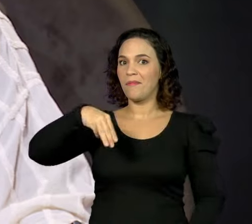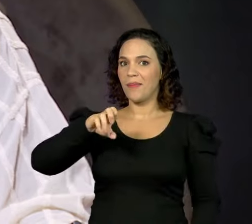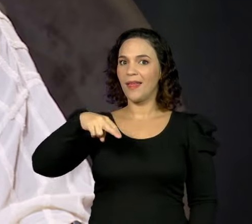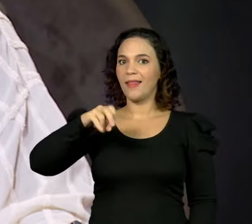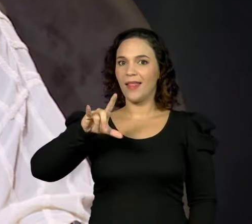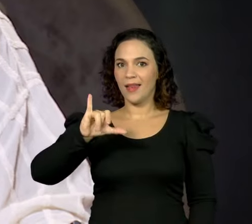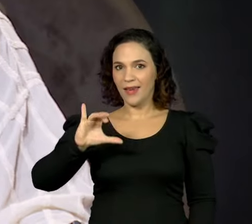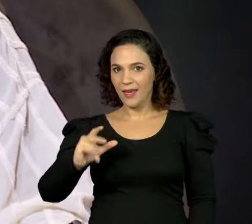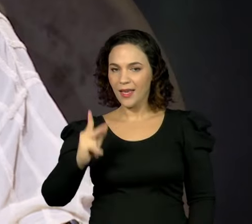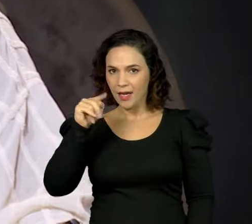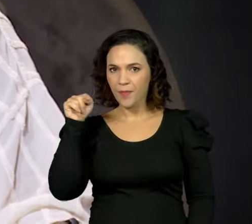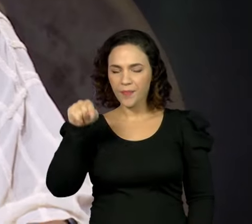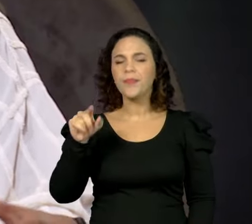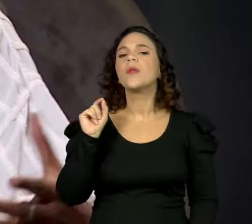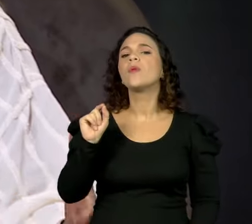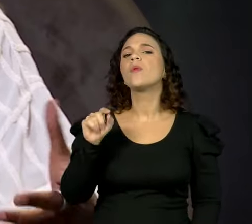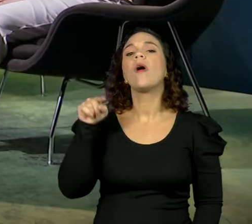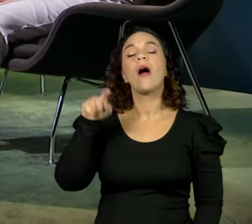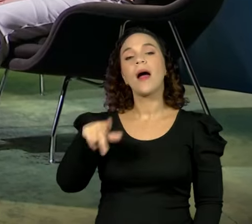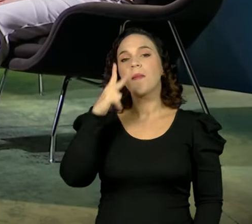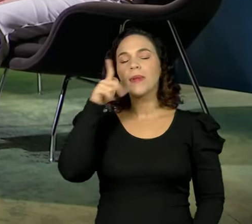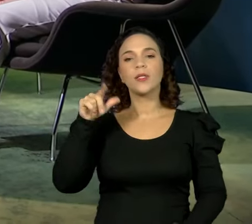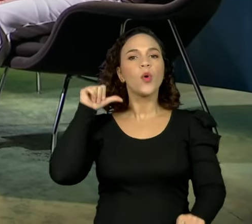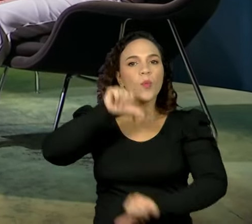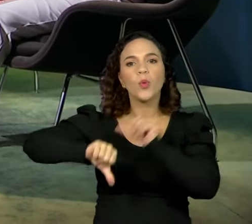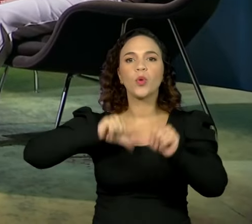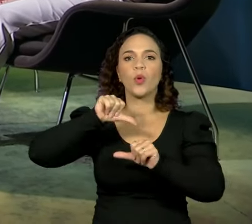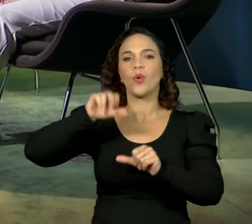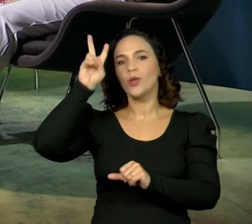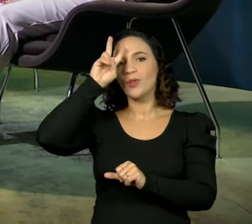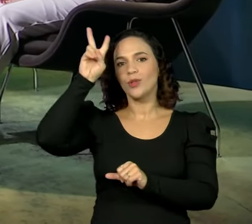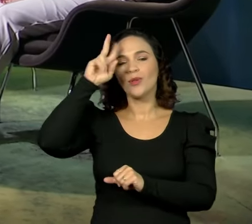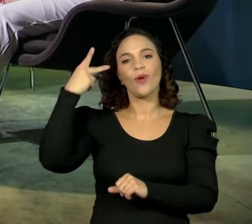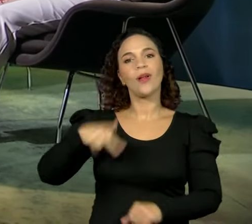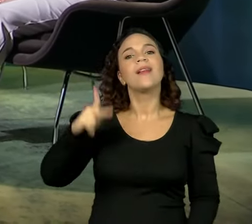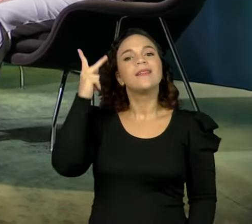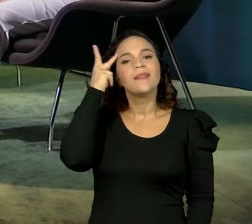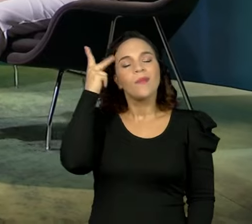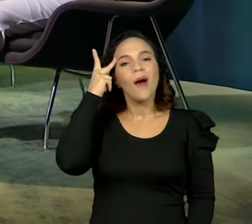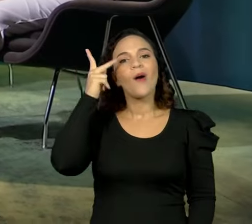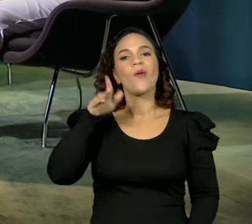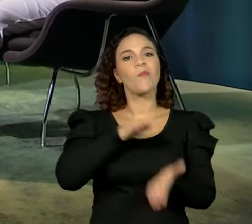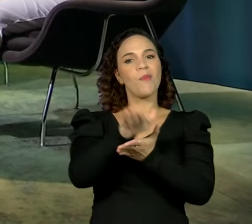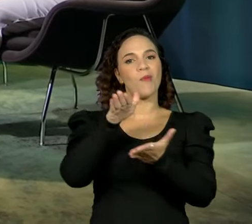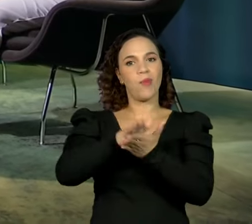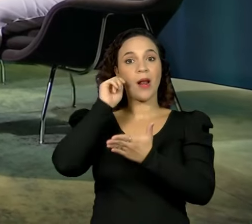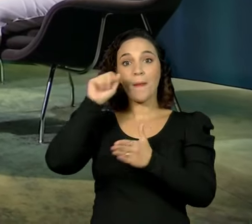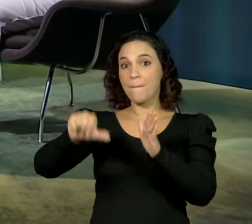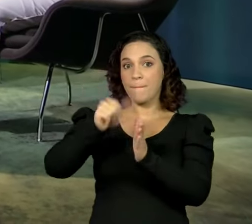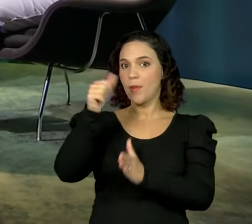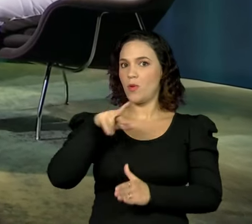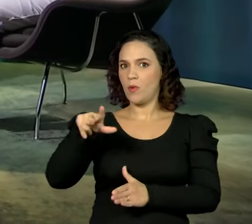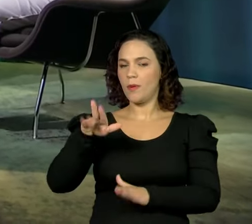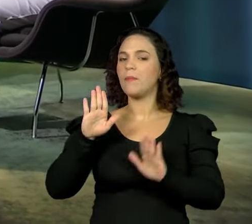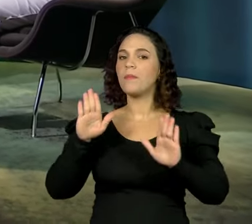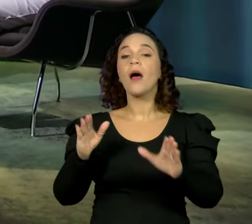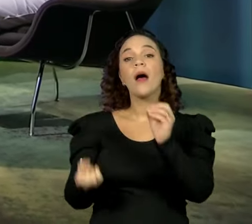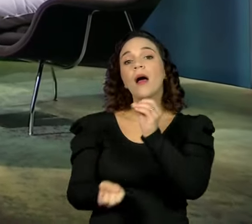digamos assim, que traz um ponto de inflexão na história da imprensa negra de São Paulo. Ele não é o pioneiro, mas ele foi fundado